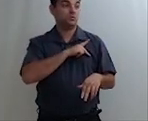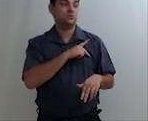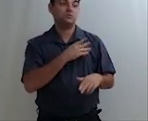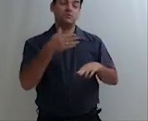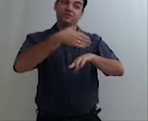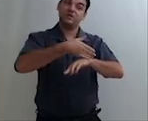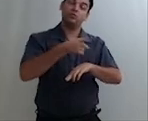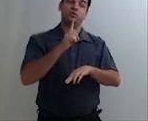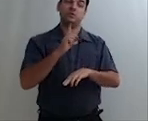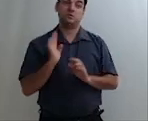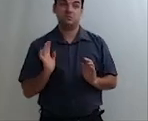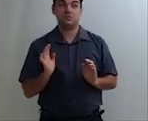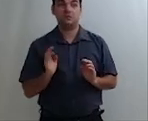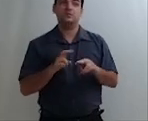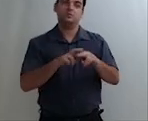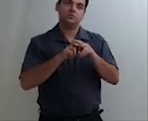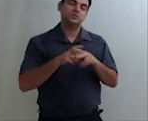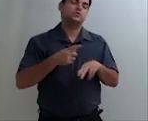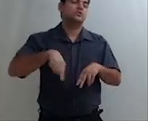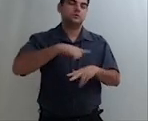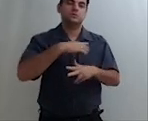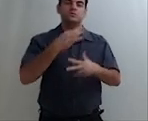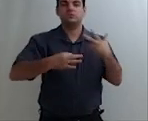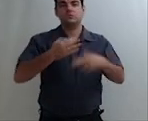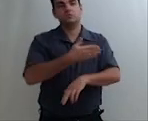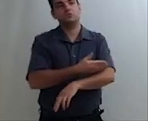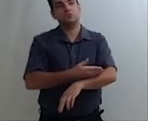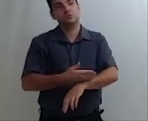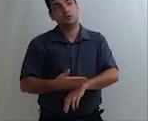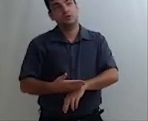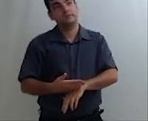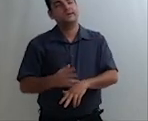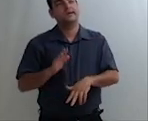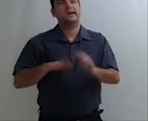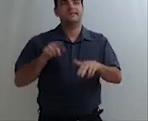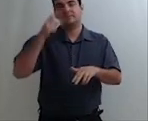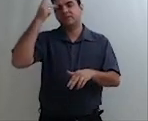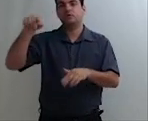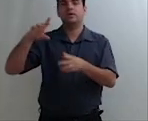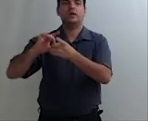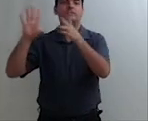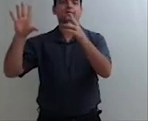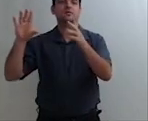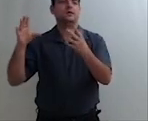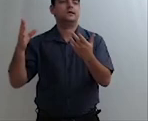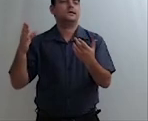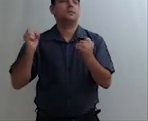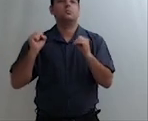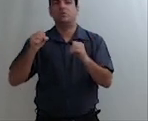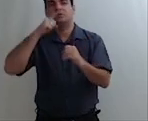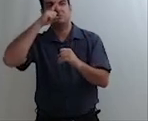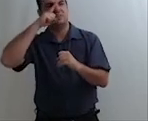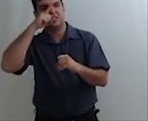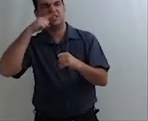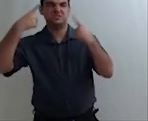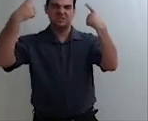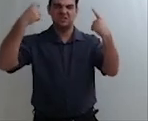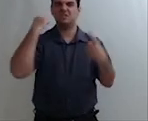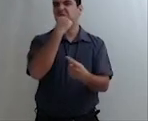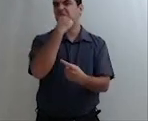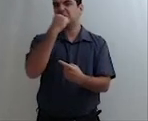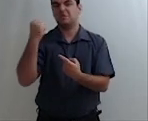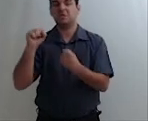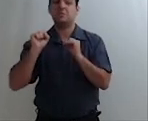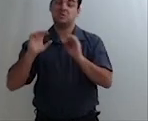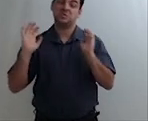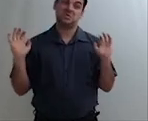jurisprudência sermos instados a colocar na rua um criminoso de altíssima periculosidade E